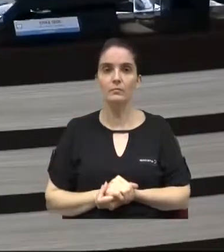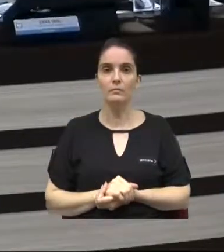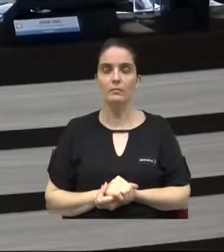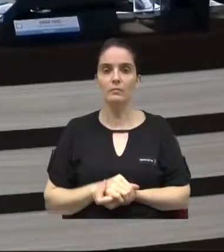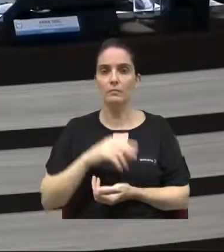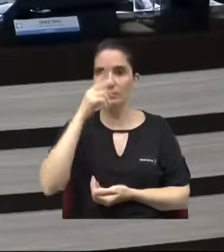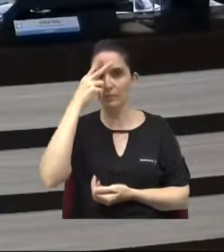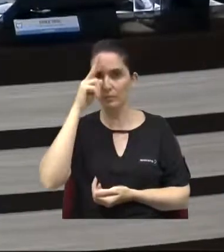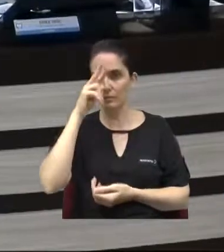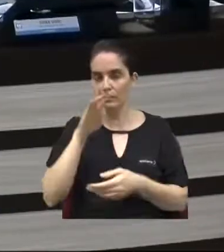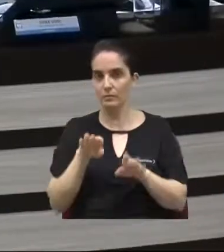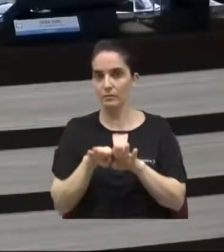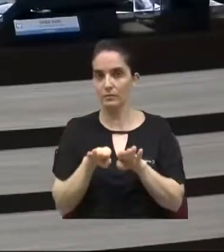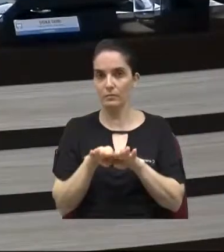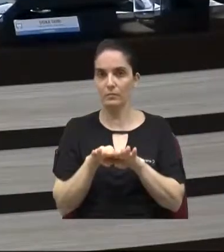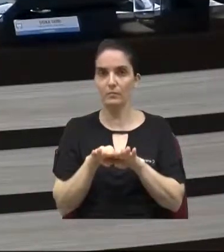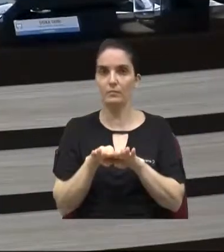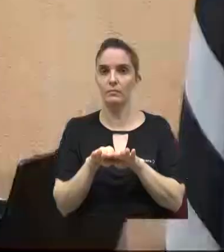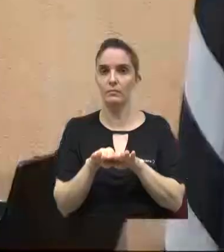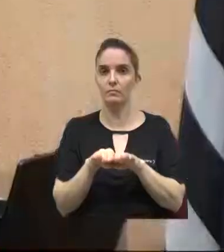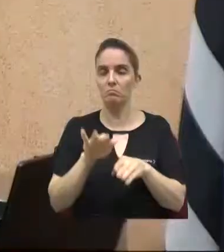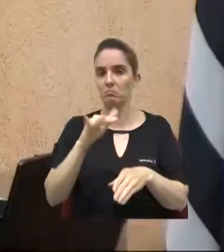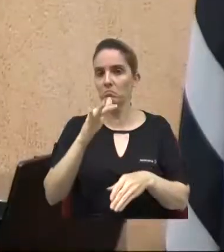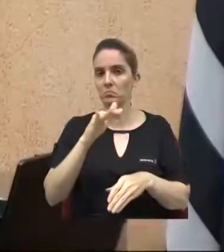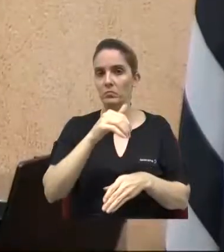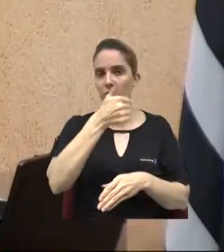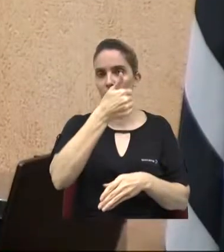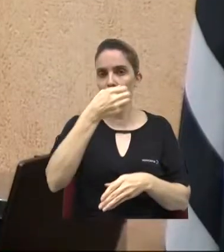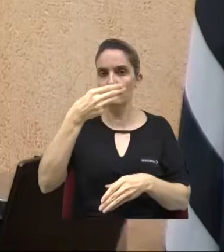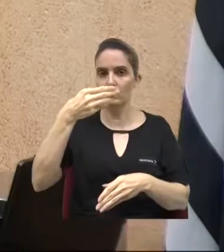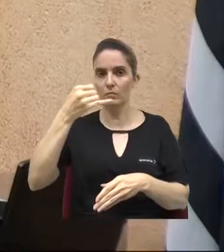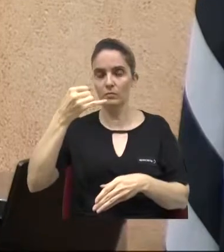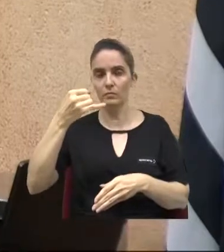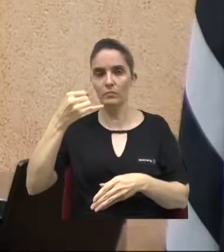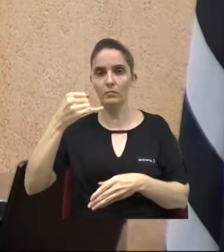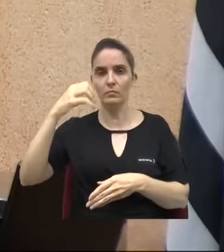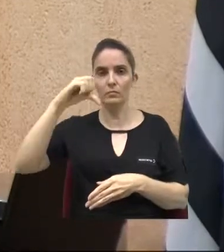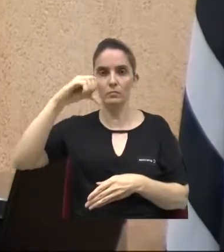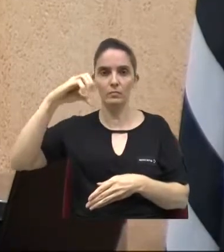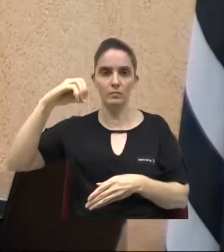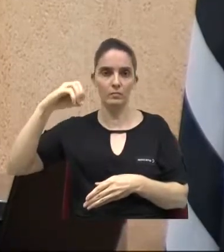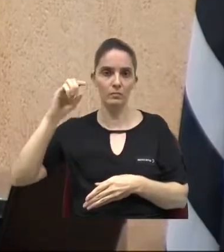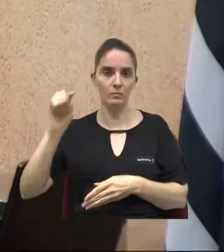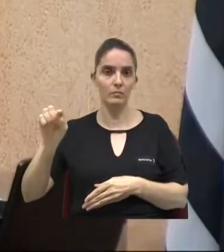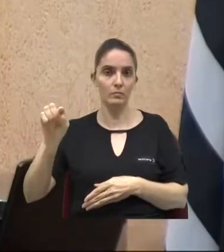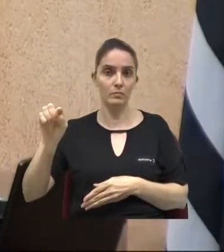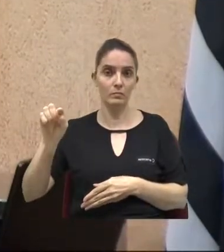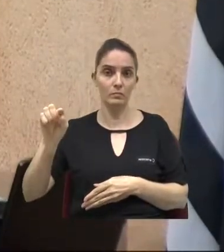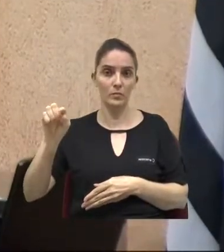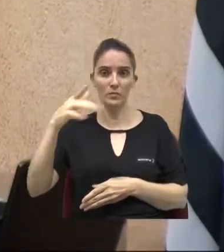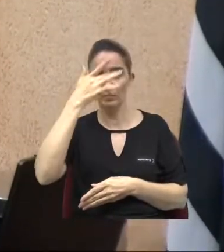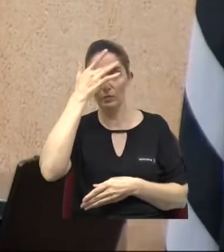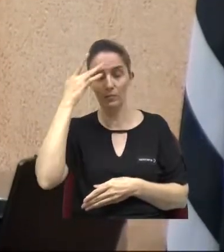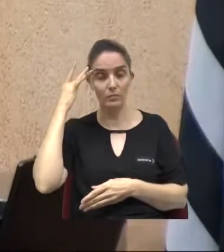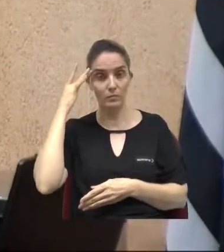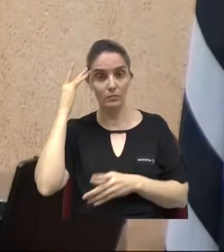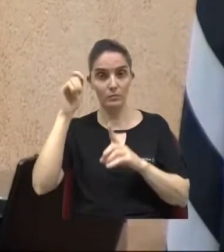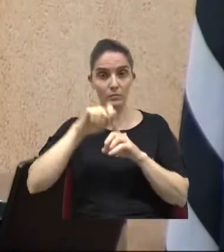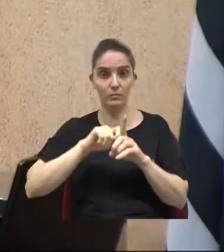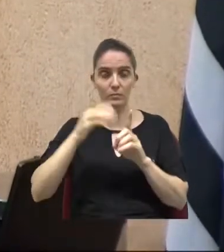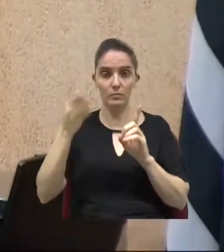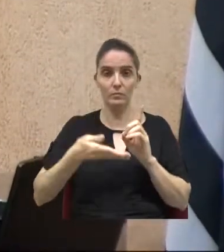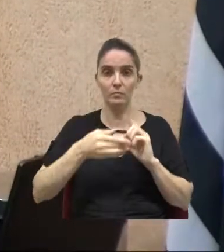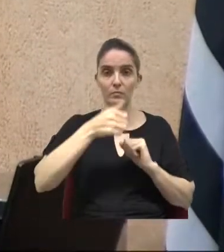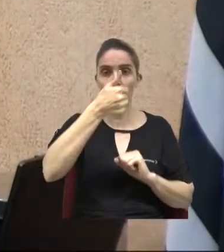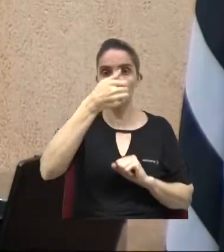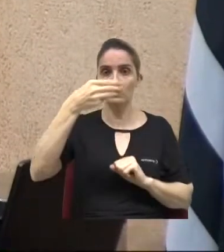lembrando também que era uma média de 1.900.000, 1.900.000 e poucos mil usuários por mês, caiu para 1,5